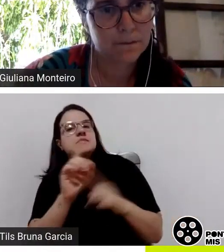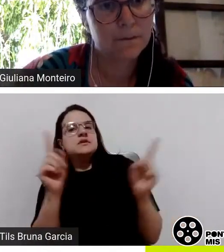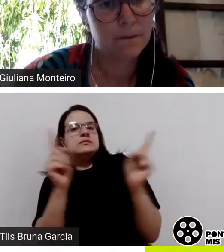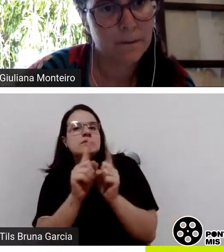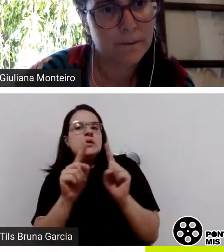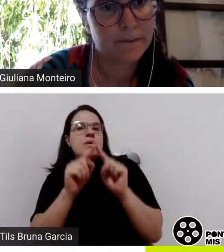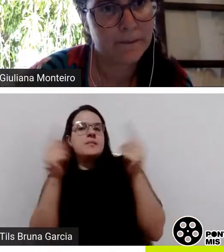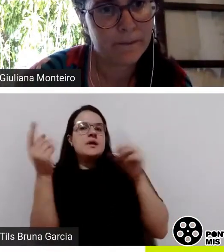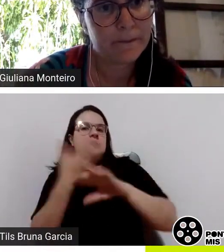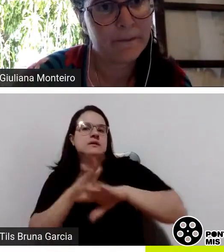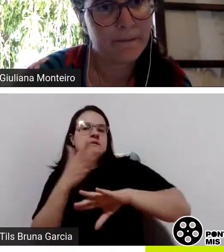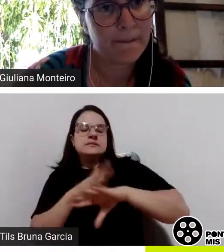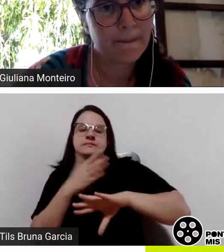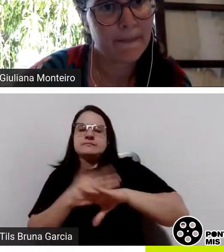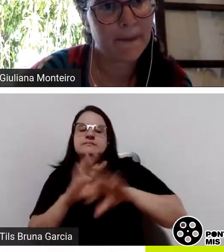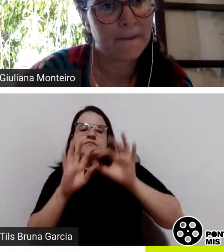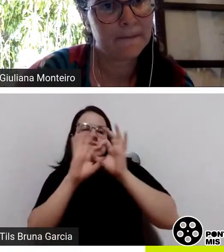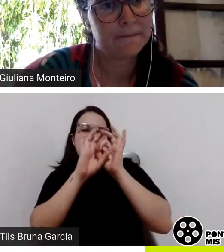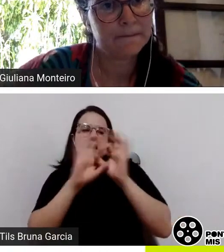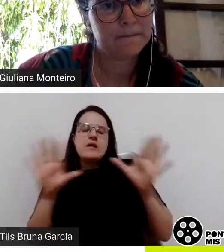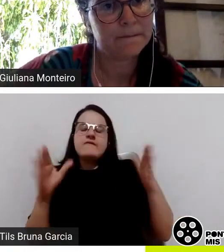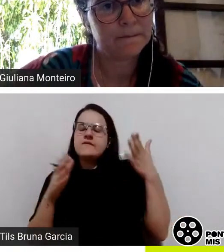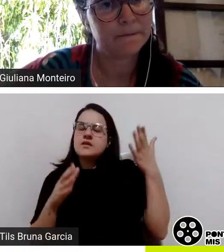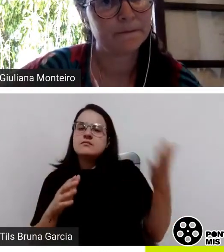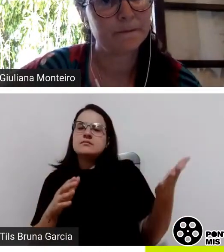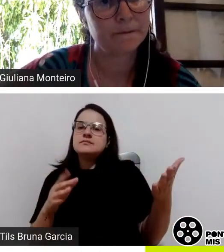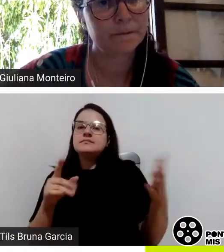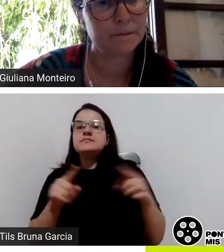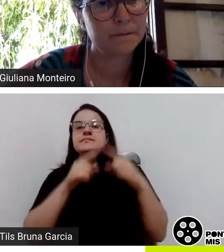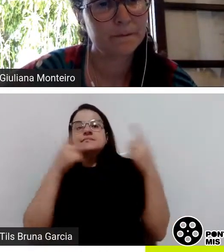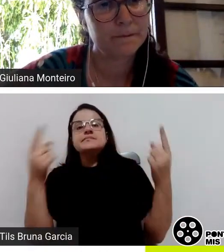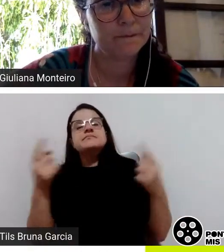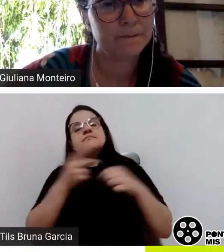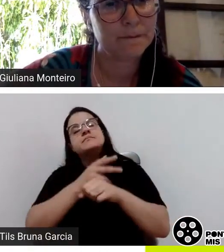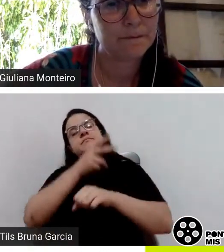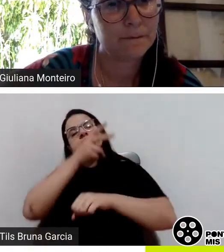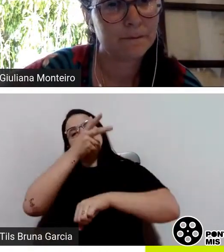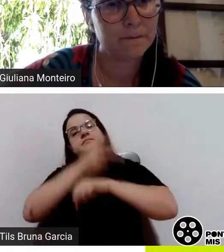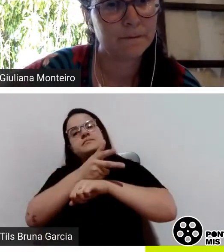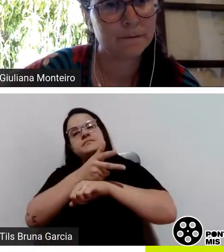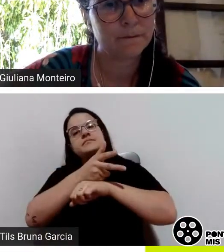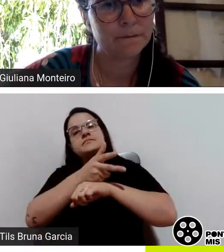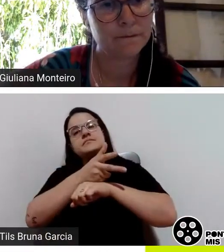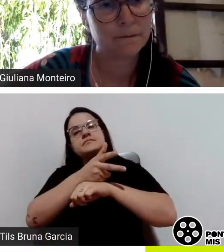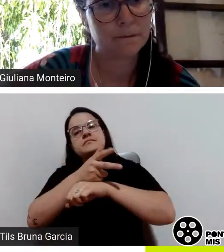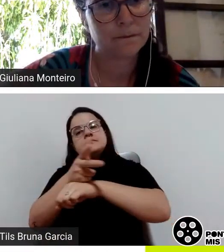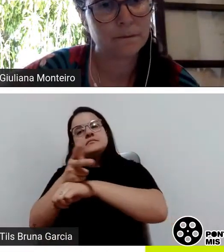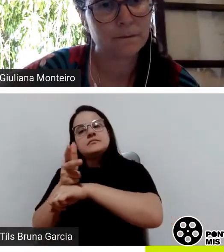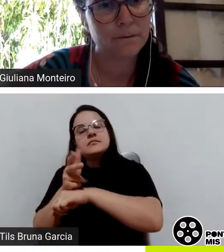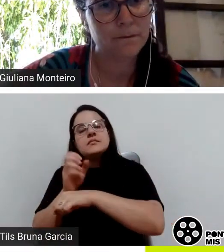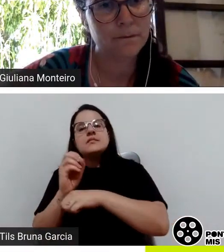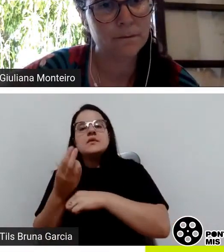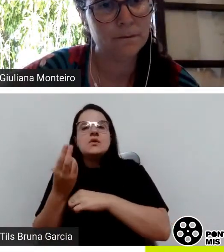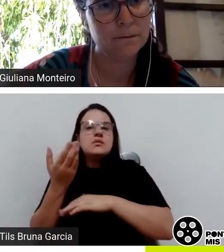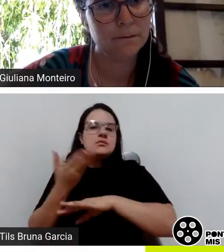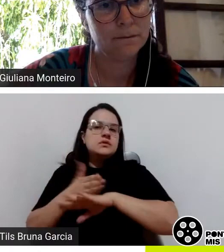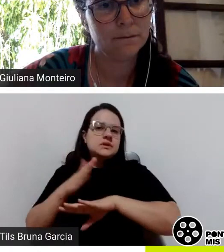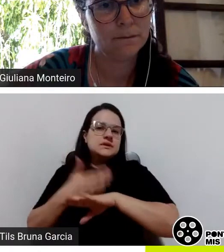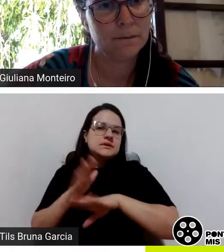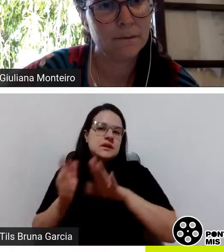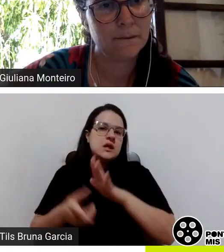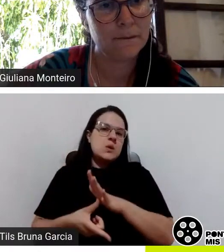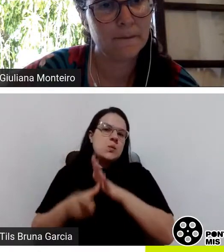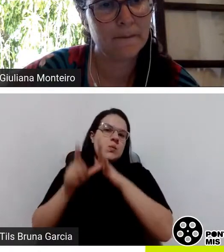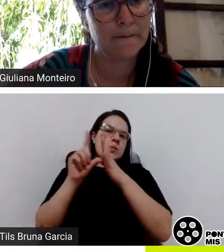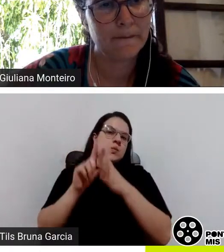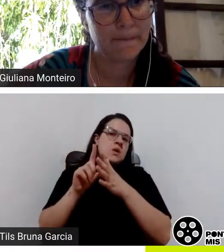Nos ensaios surgia coisa. De filmagem... Ou pelo menos de ensaio, exatamente antes de